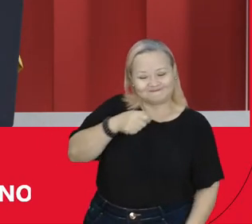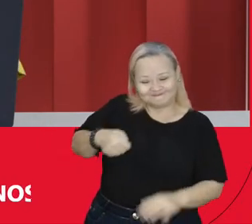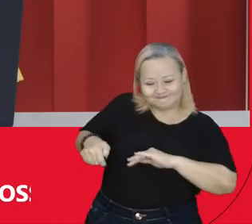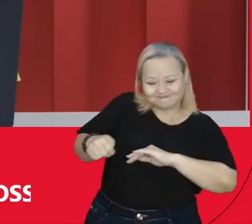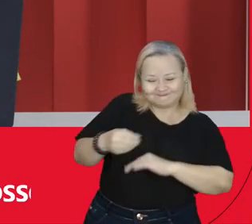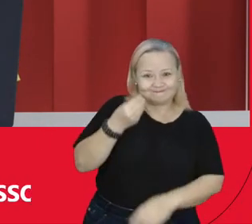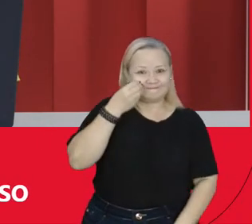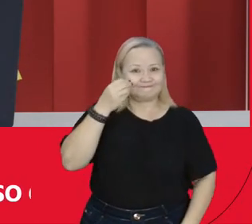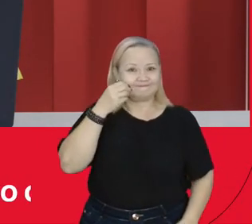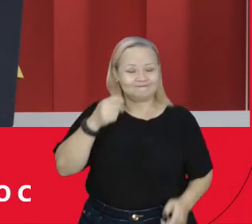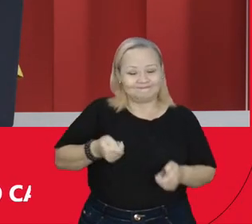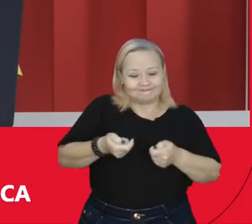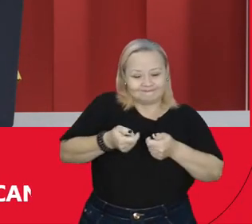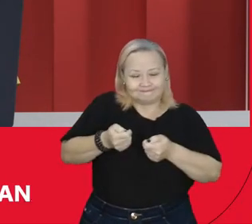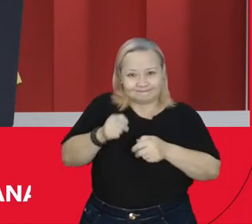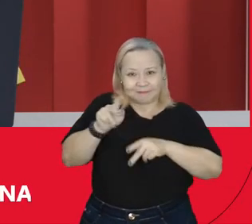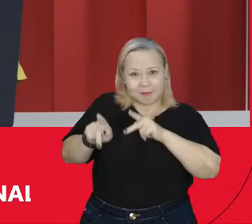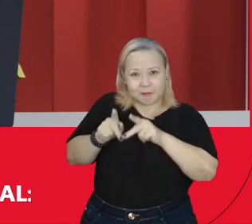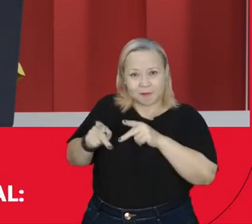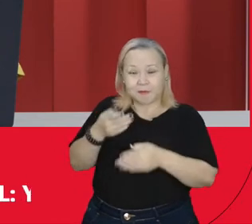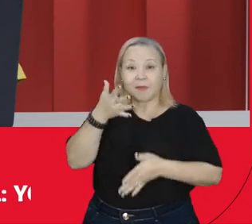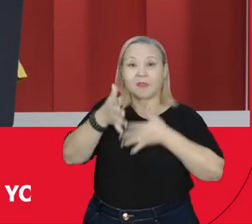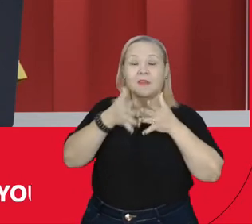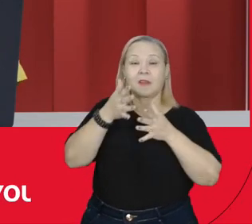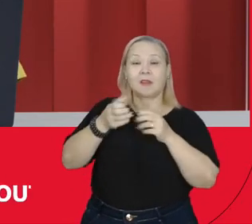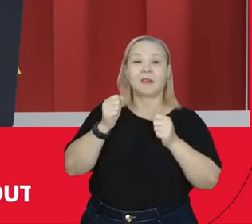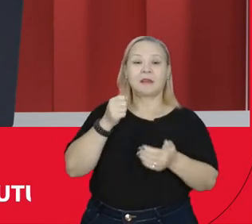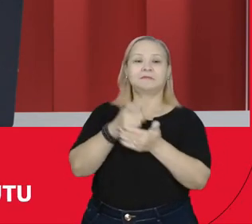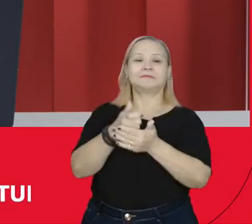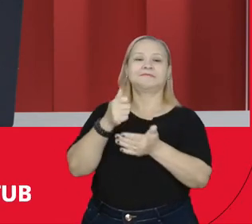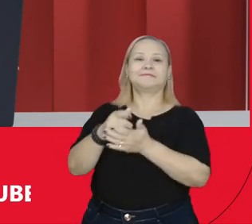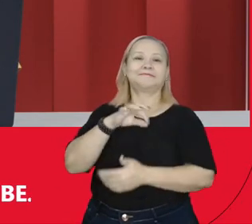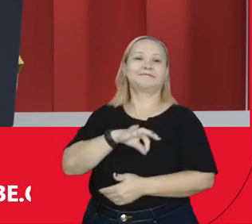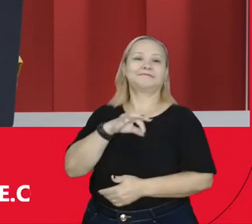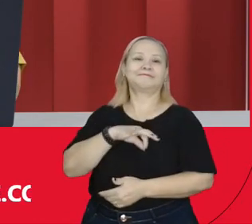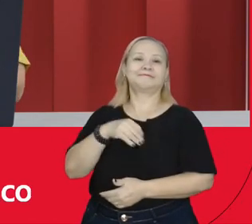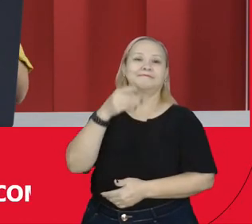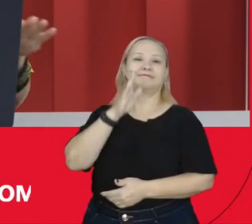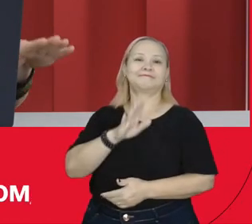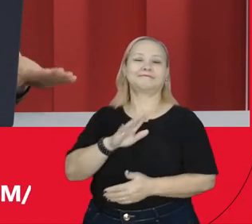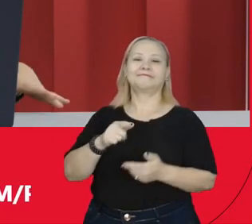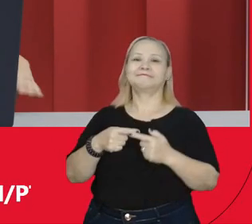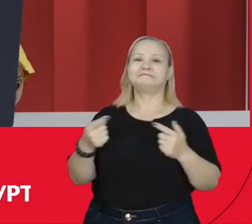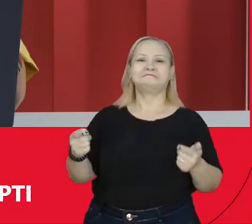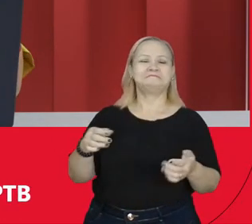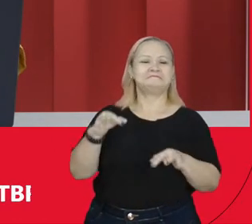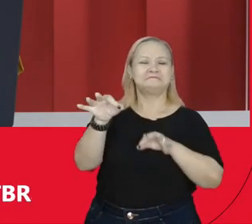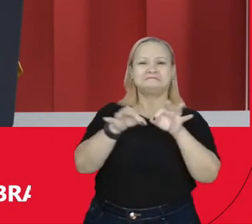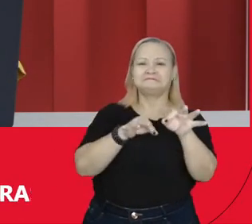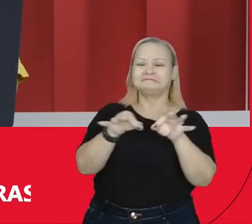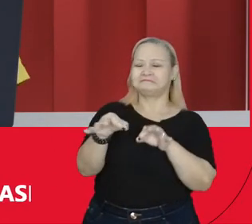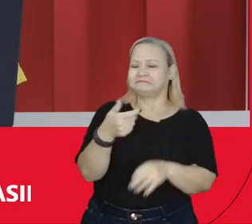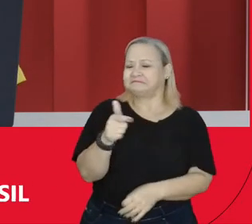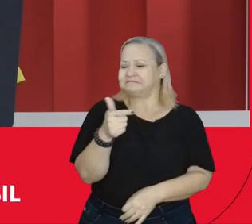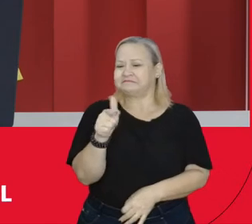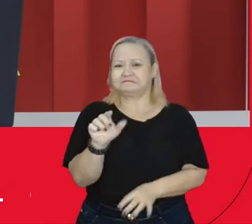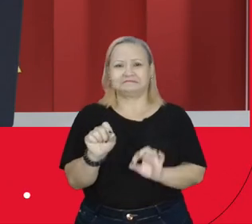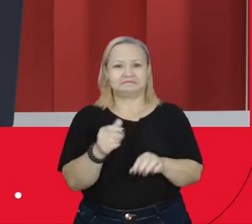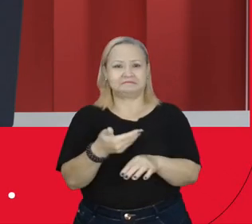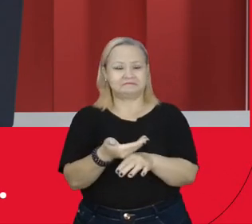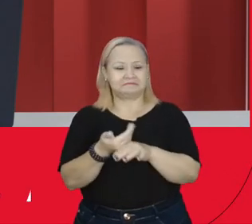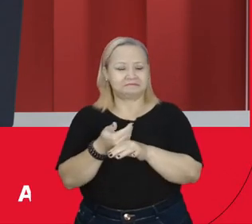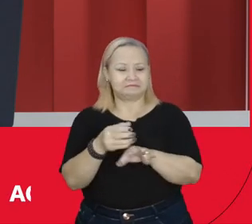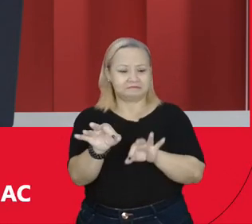tentando enganar o povo aí, dizendo que vai pagar o Auxílio Brasil, mas não colocou isso em nenhum planejamento, não previu no